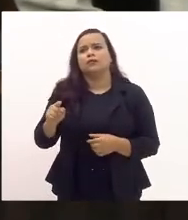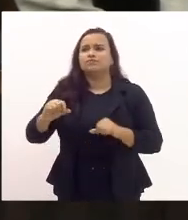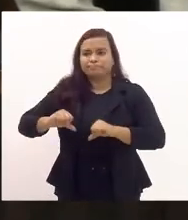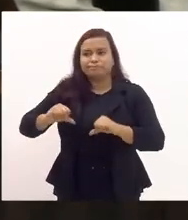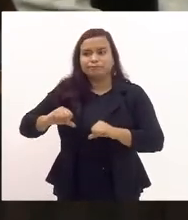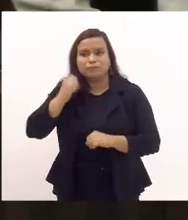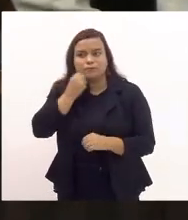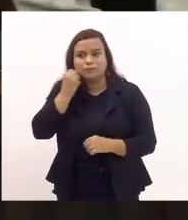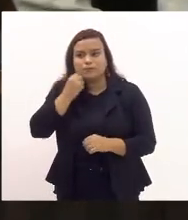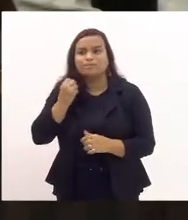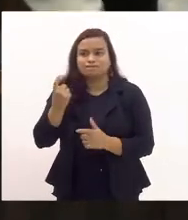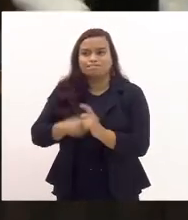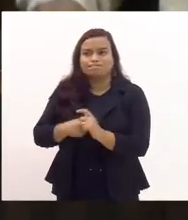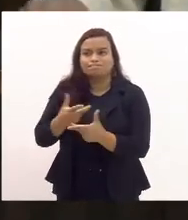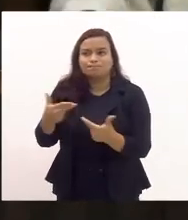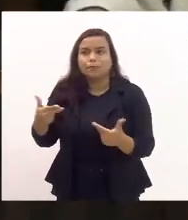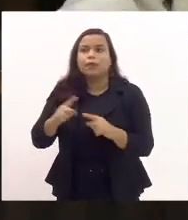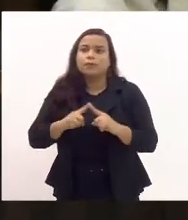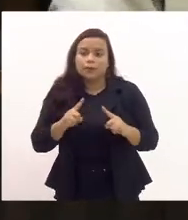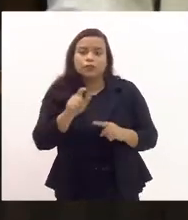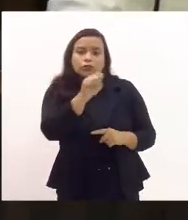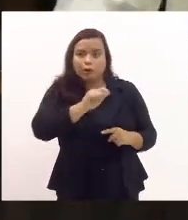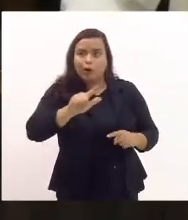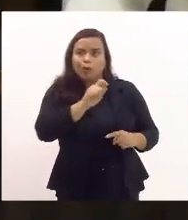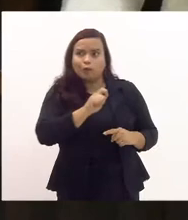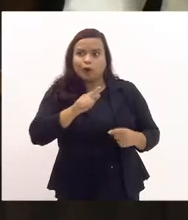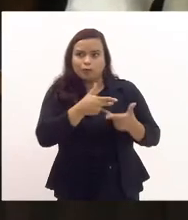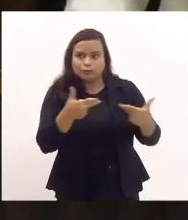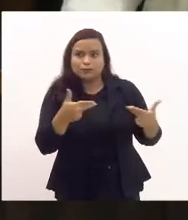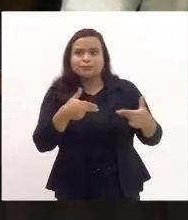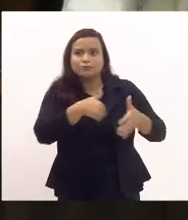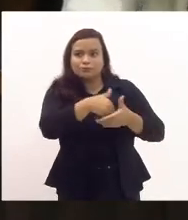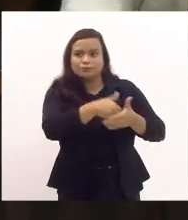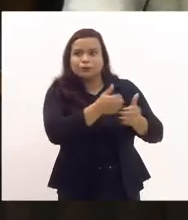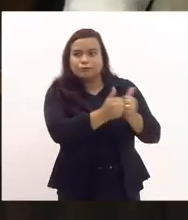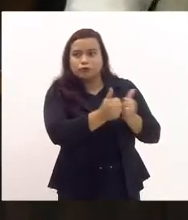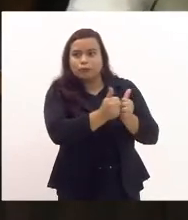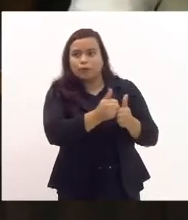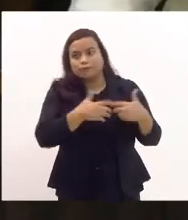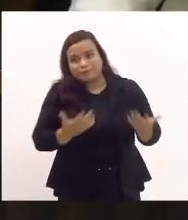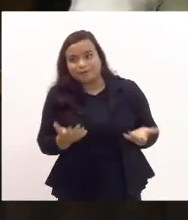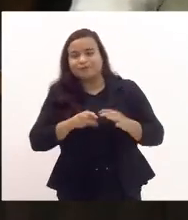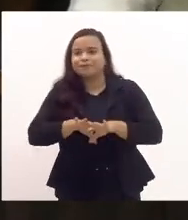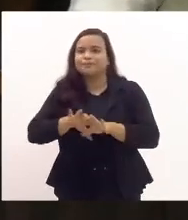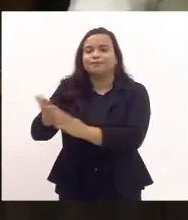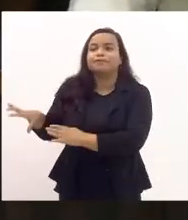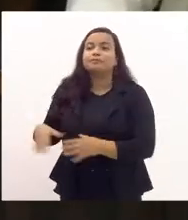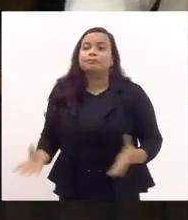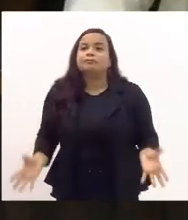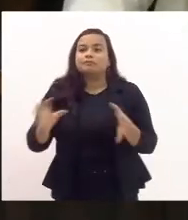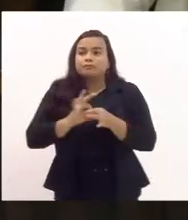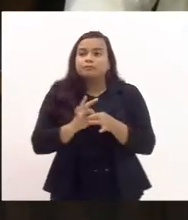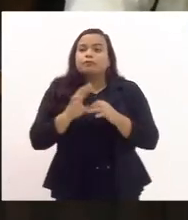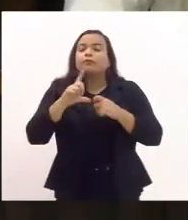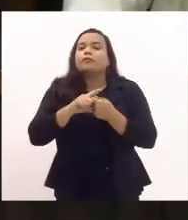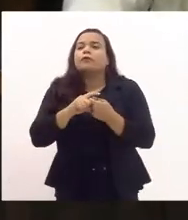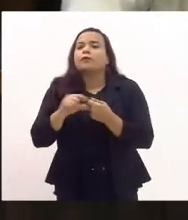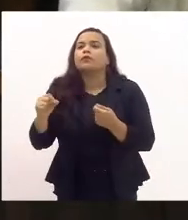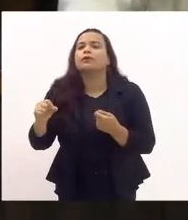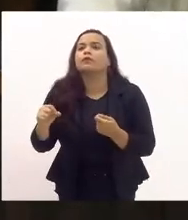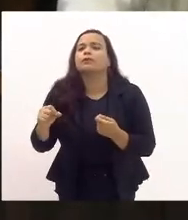muito gol os fez e incluído na ordem do dia de acordo com para acontecer do artigo 47 do Regimento Interno